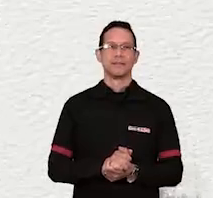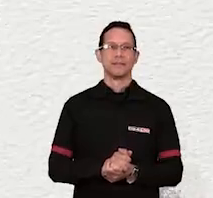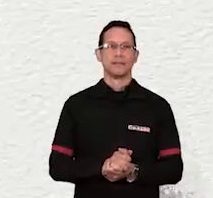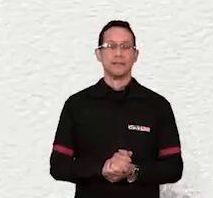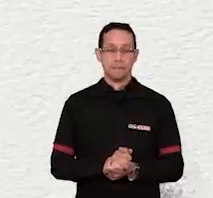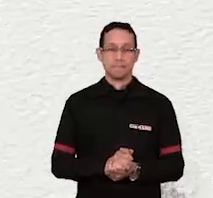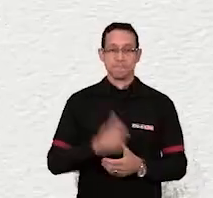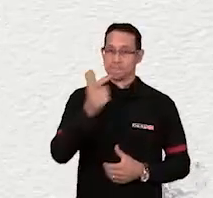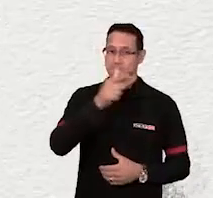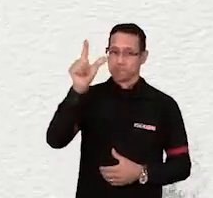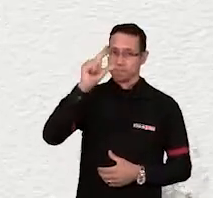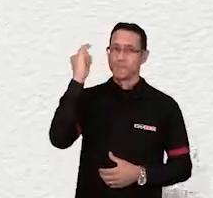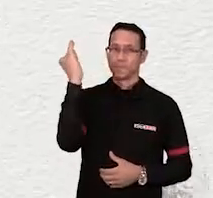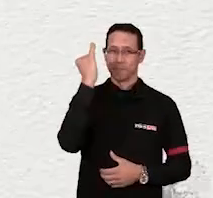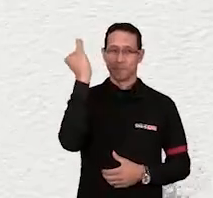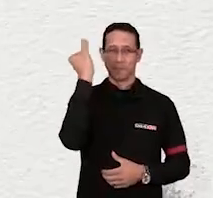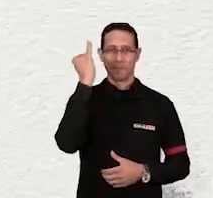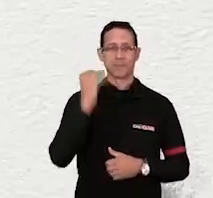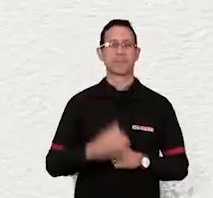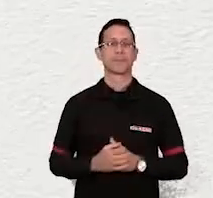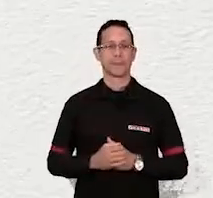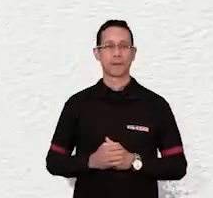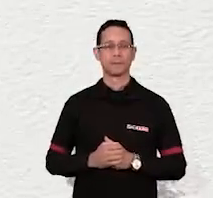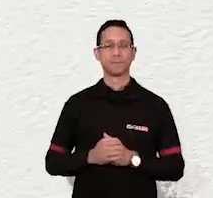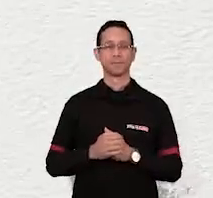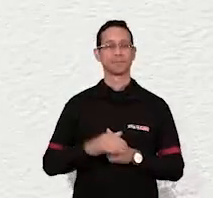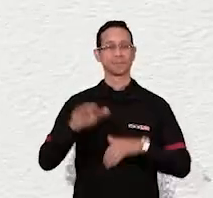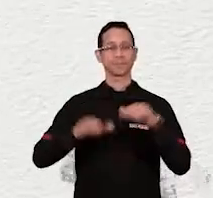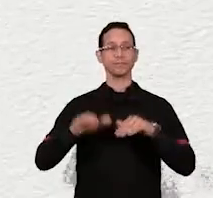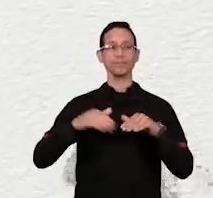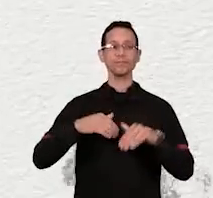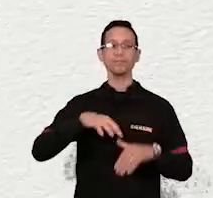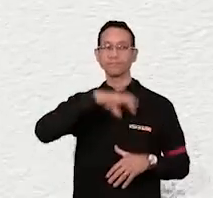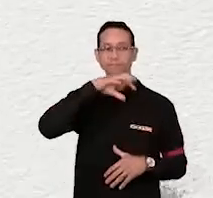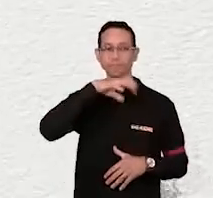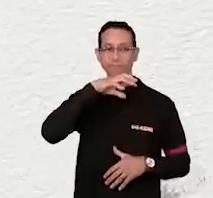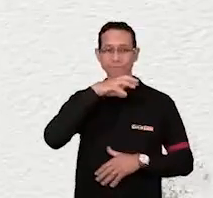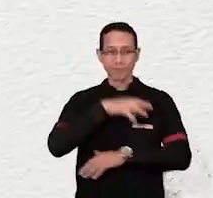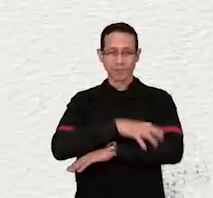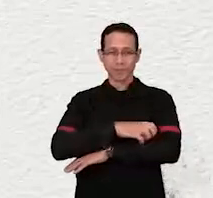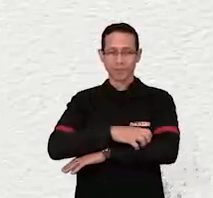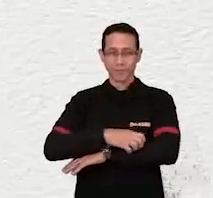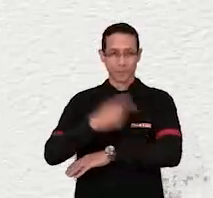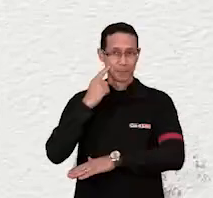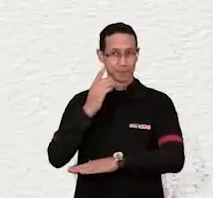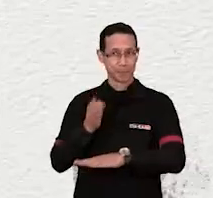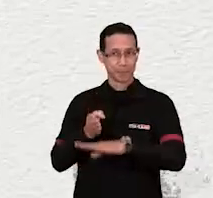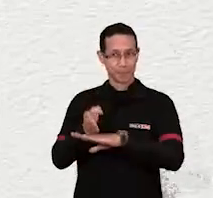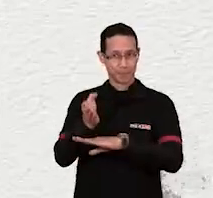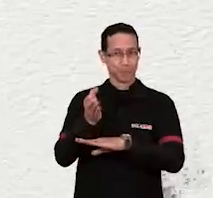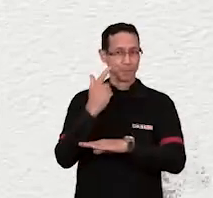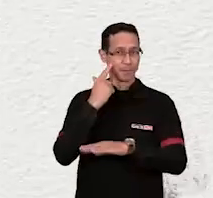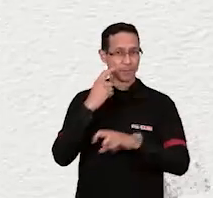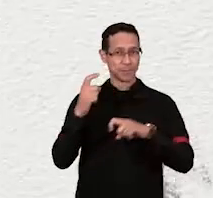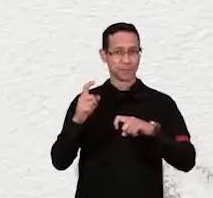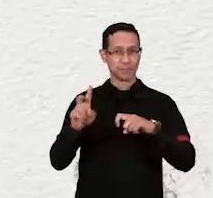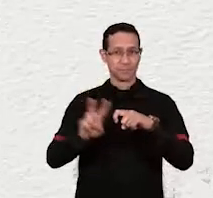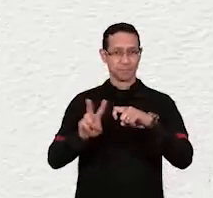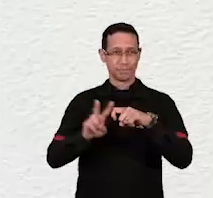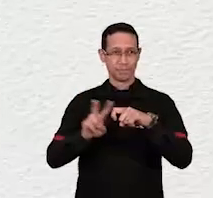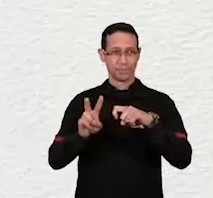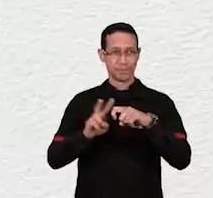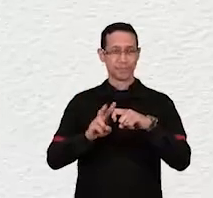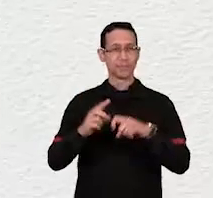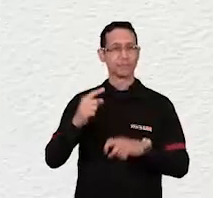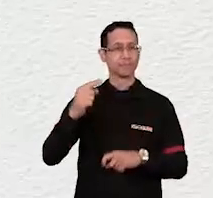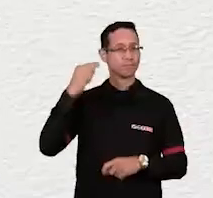Um outro ponto importante muitas vezes os animais alérgicos entram no nosso consultório com uma orelha, né, um